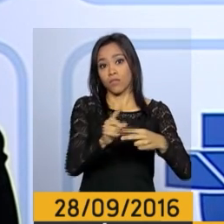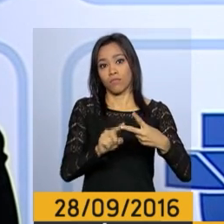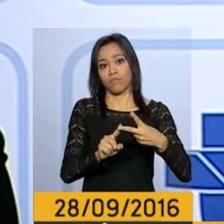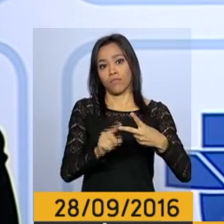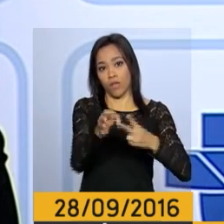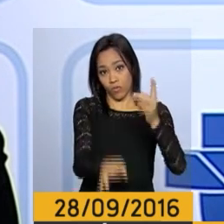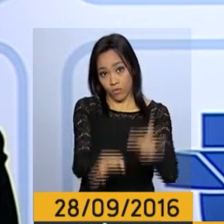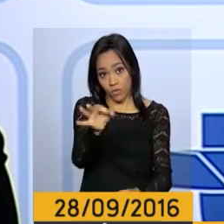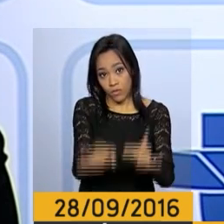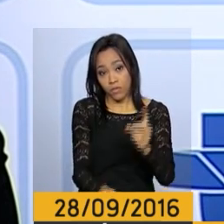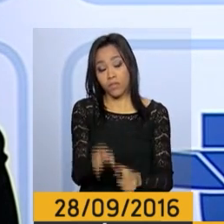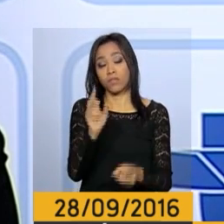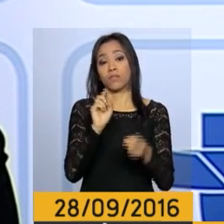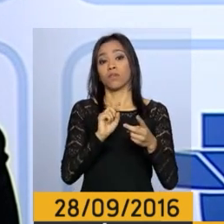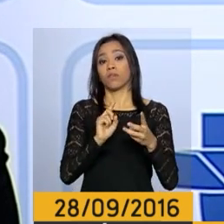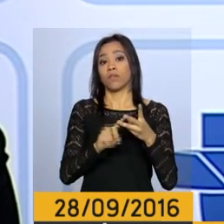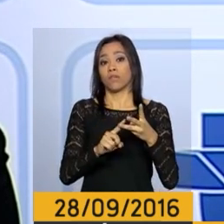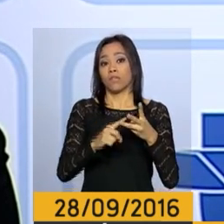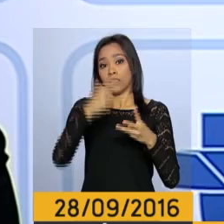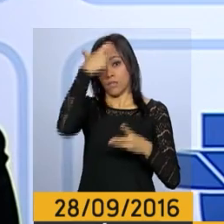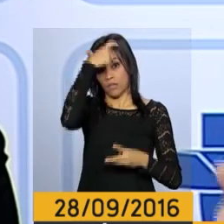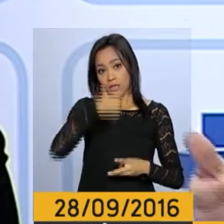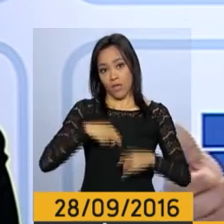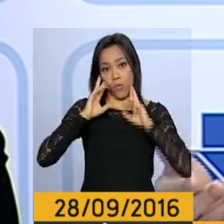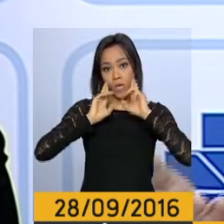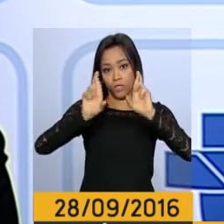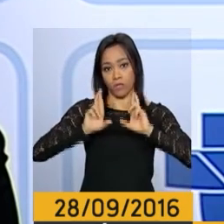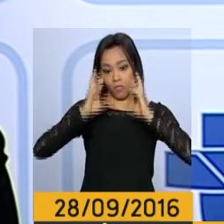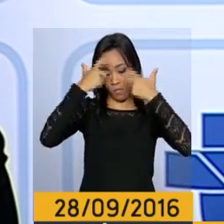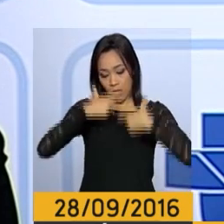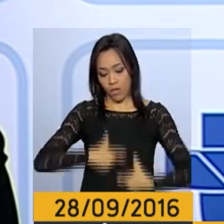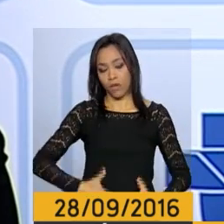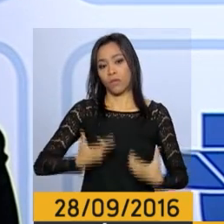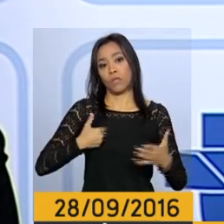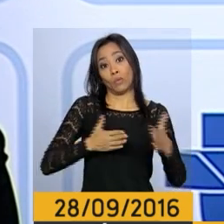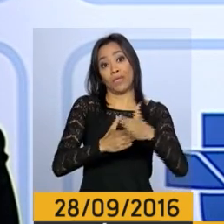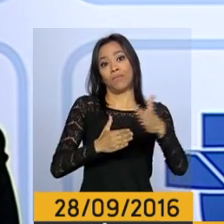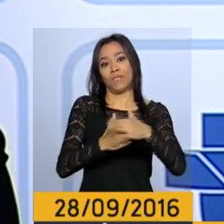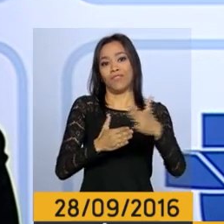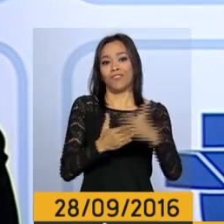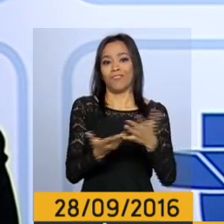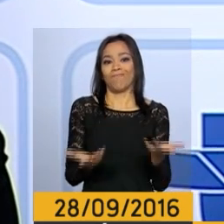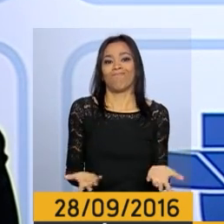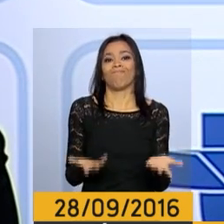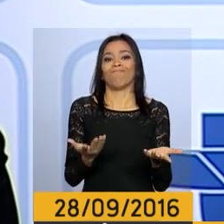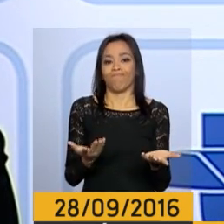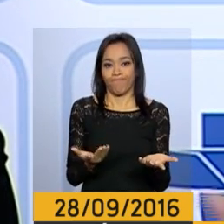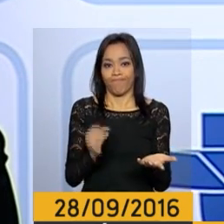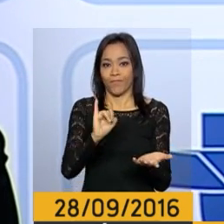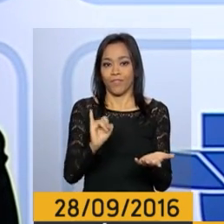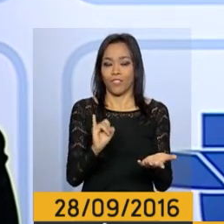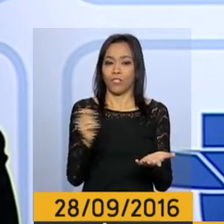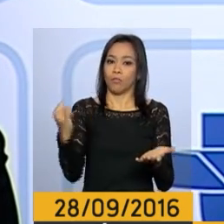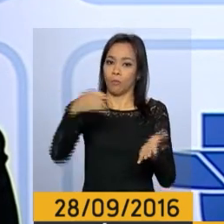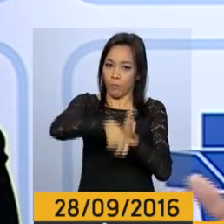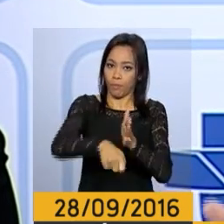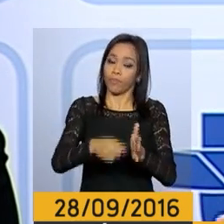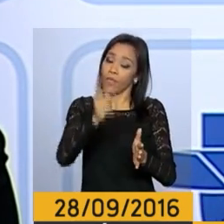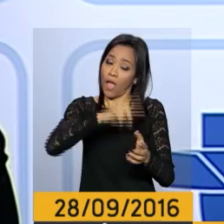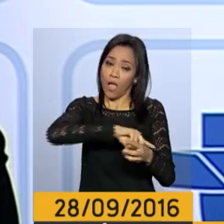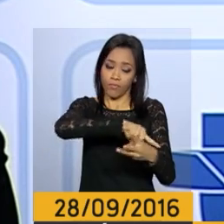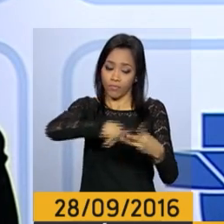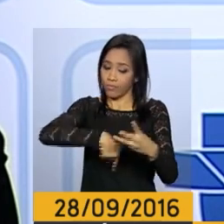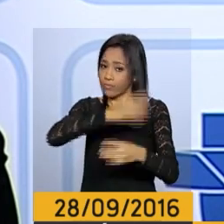justiça integrada unidade universalidade e limite da capacidade contributiva são todos os direitos que estão